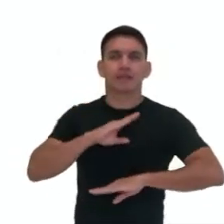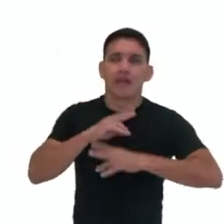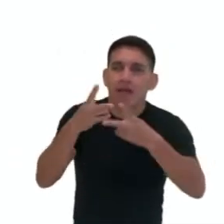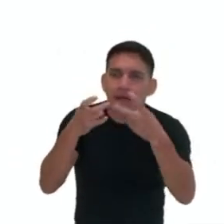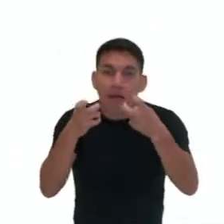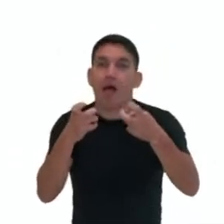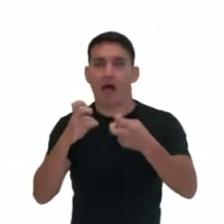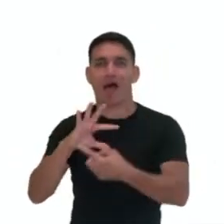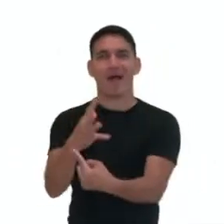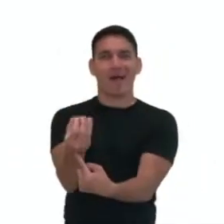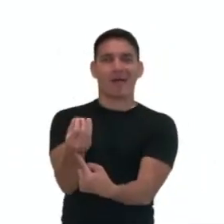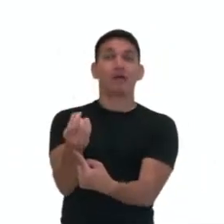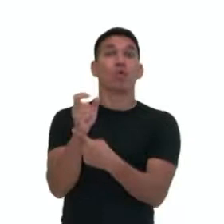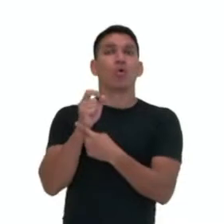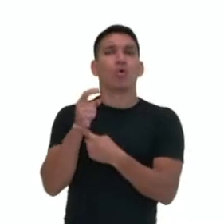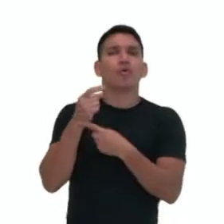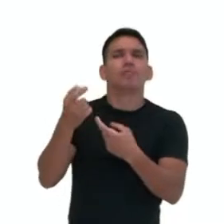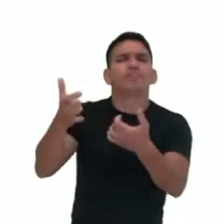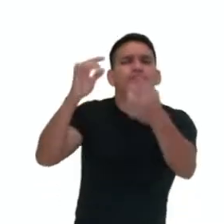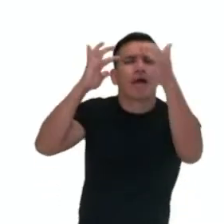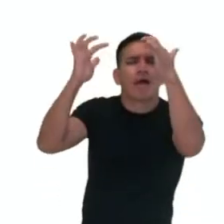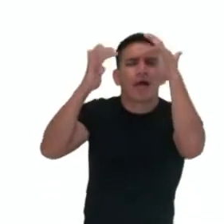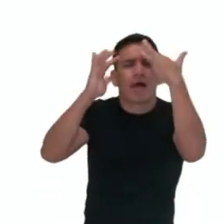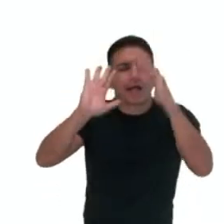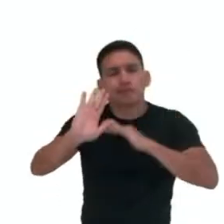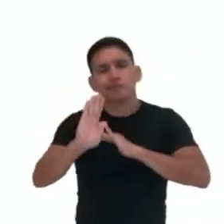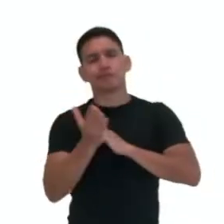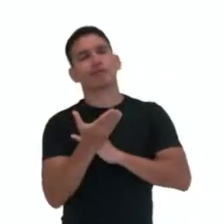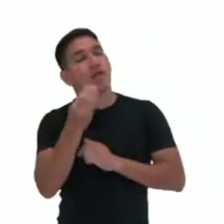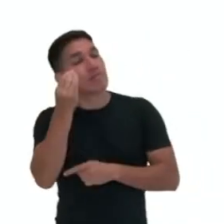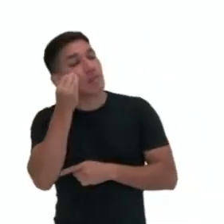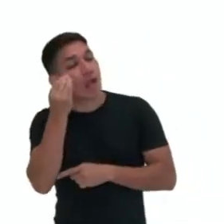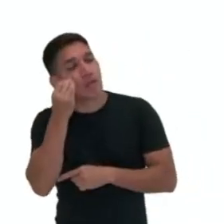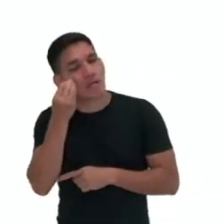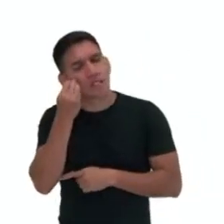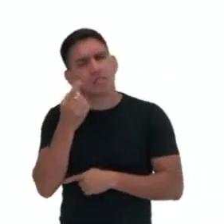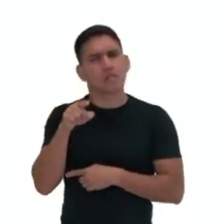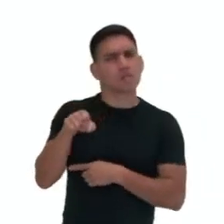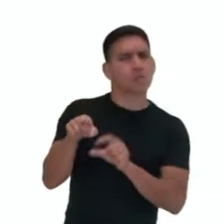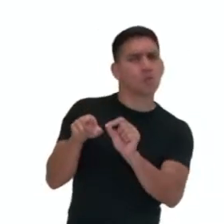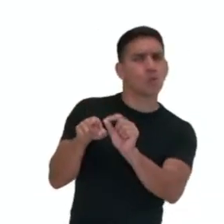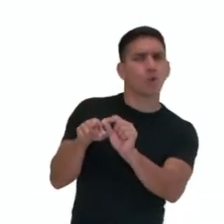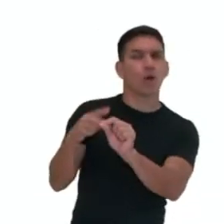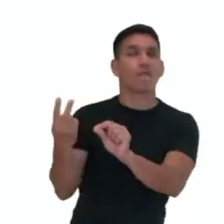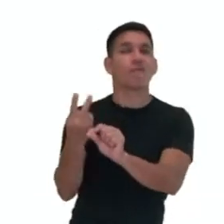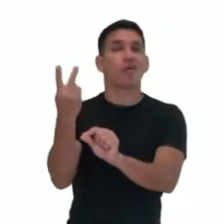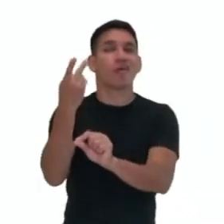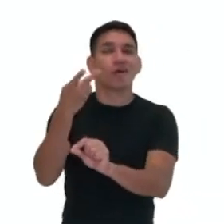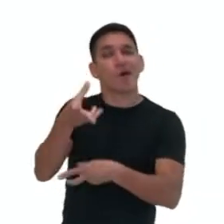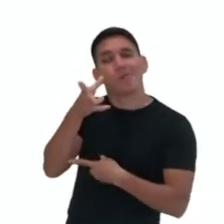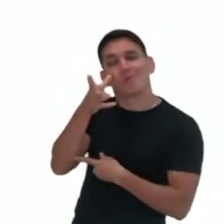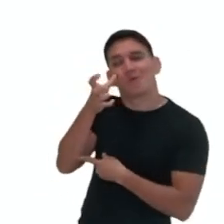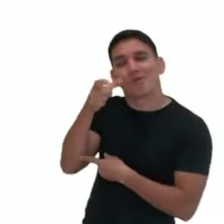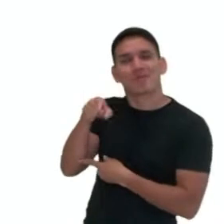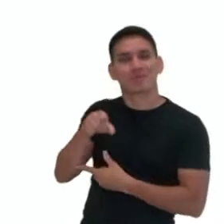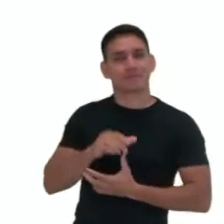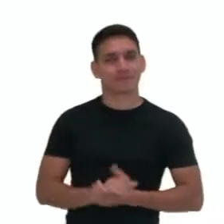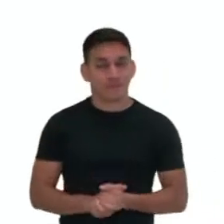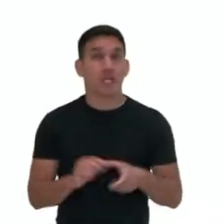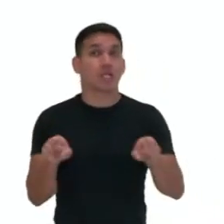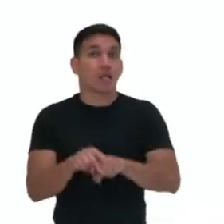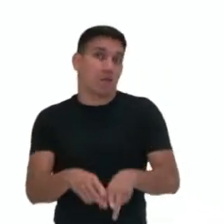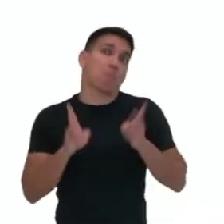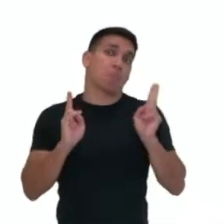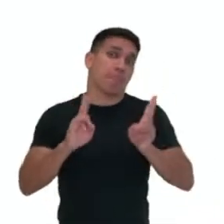artísticas, pensamos, refletimos, buscamos conferir sentido àquilo que nós observamos. Da mesma